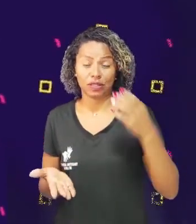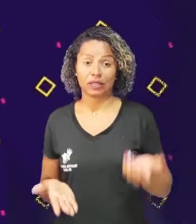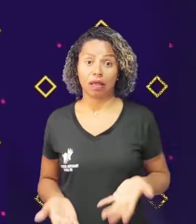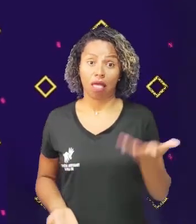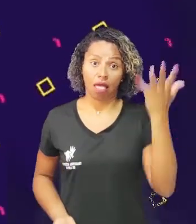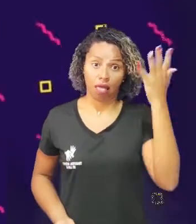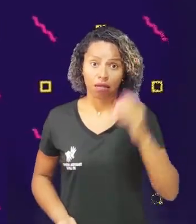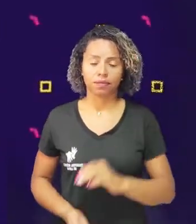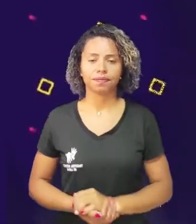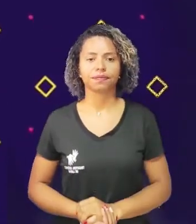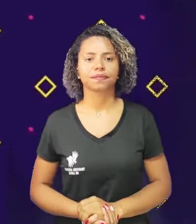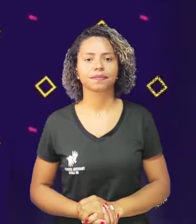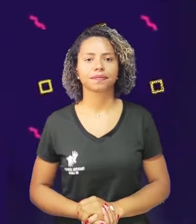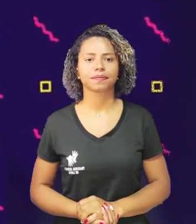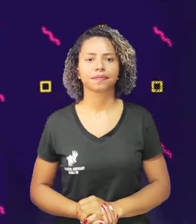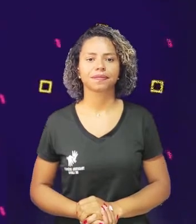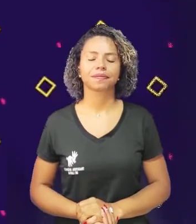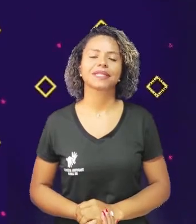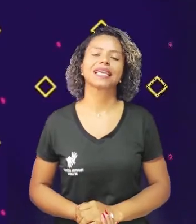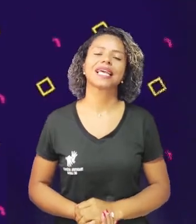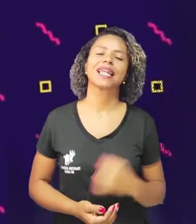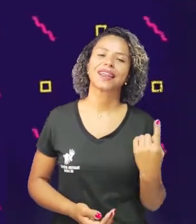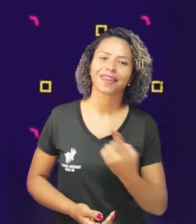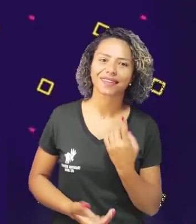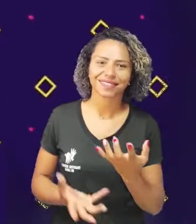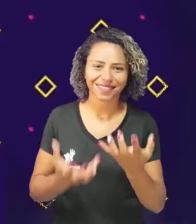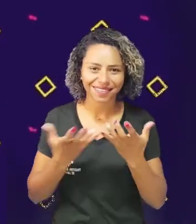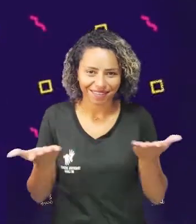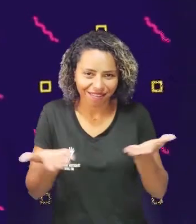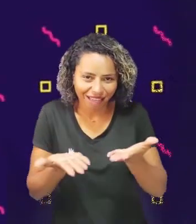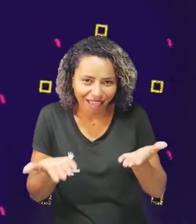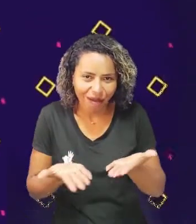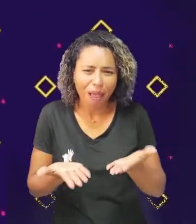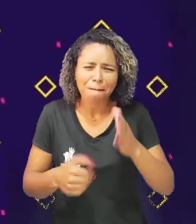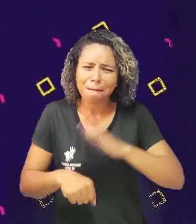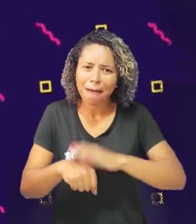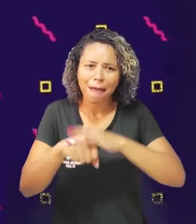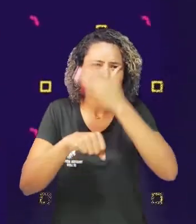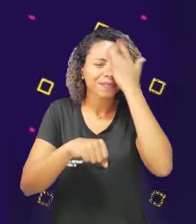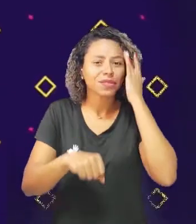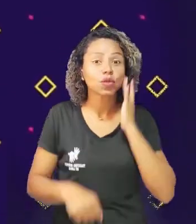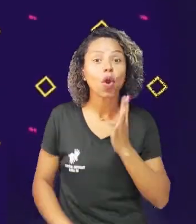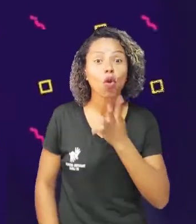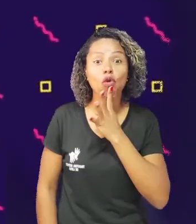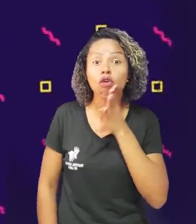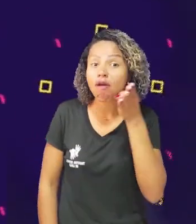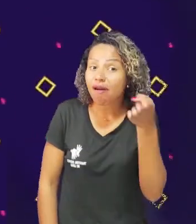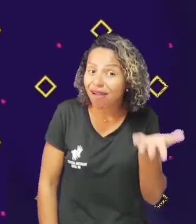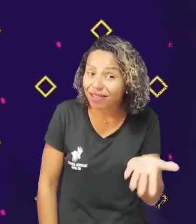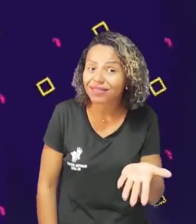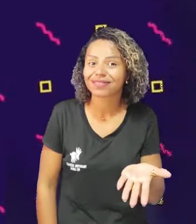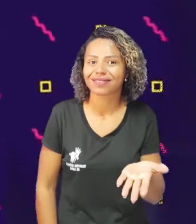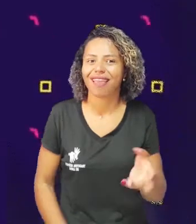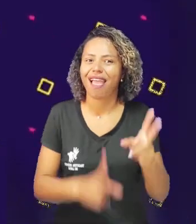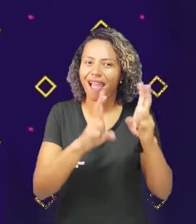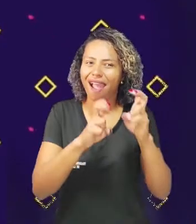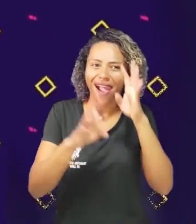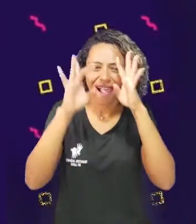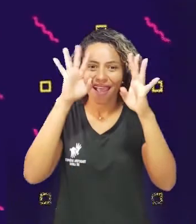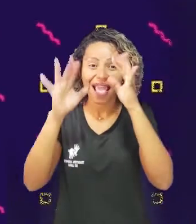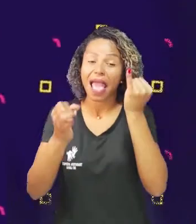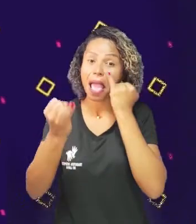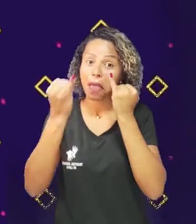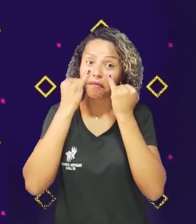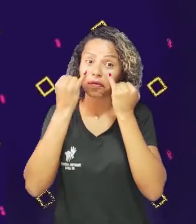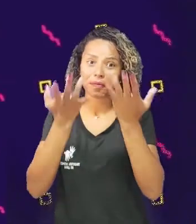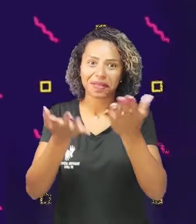né, dá para baixar. O resultado esperado com isso é que mais pessoas sejam alcançadas